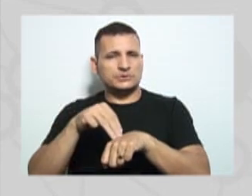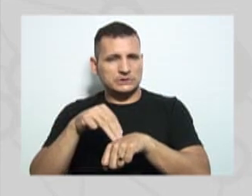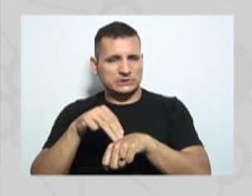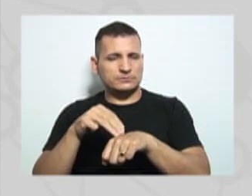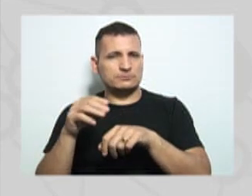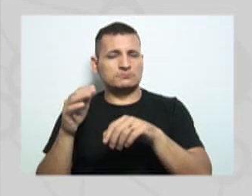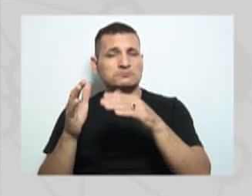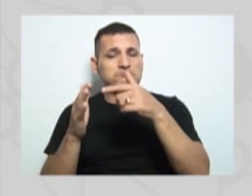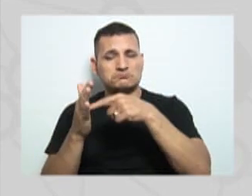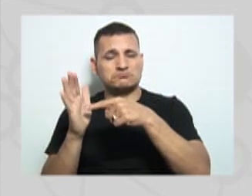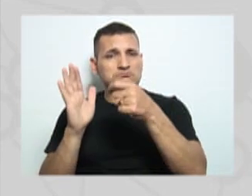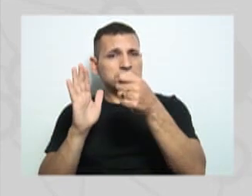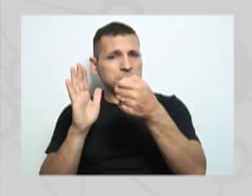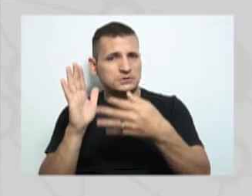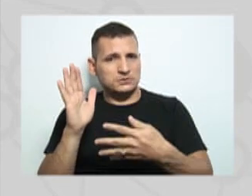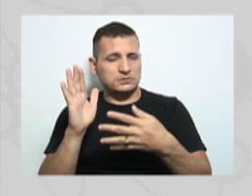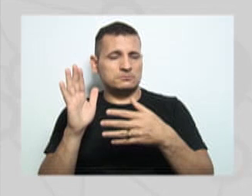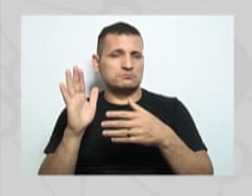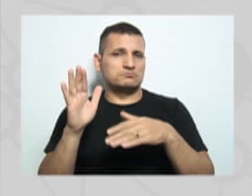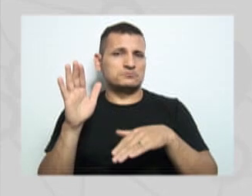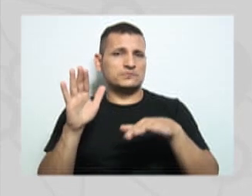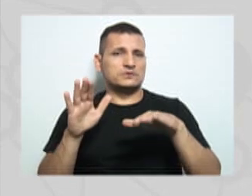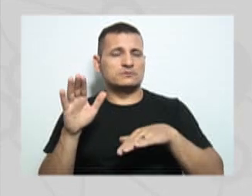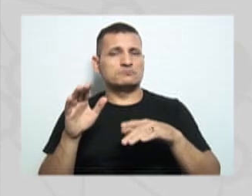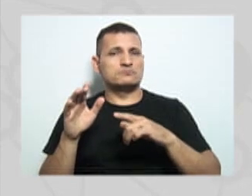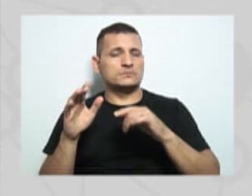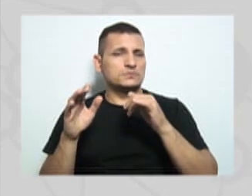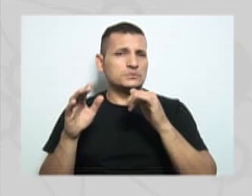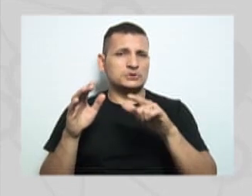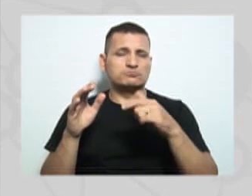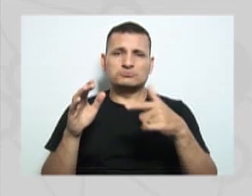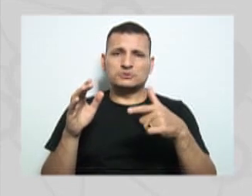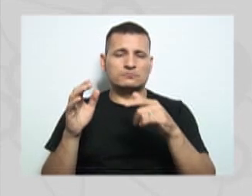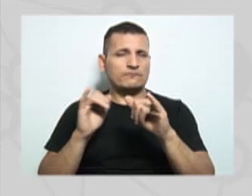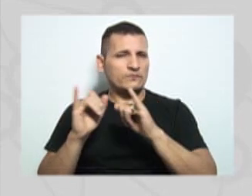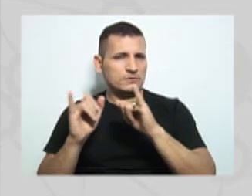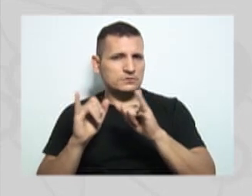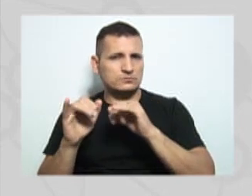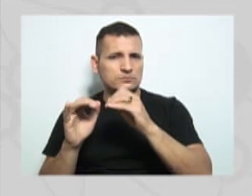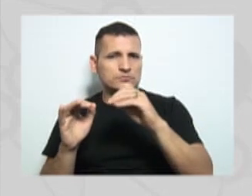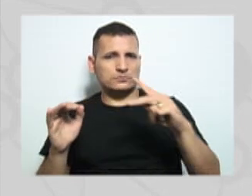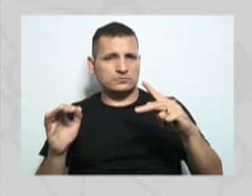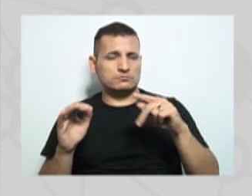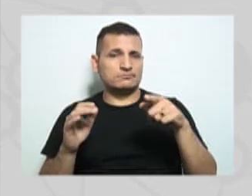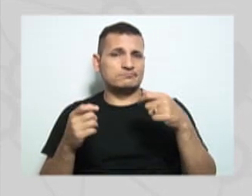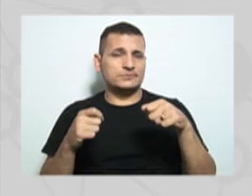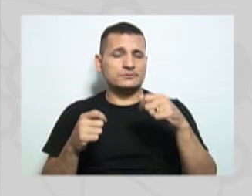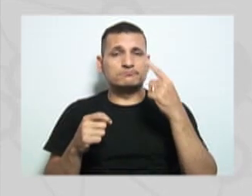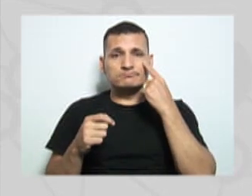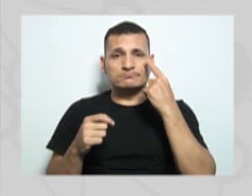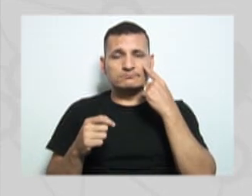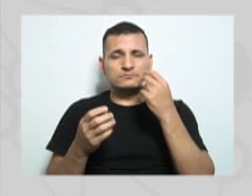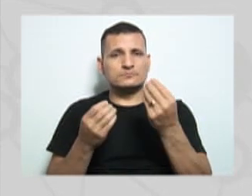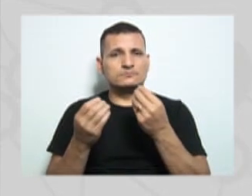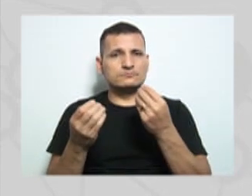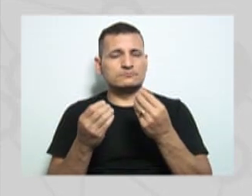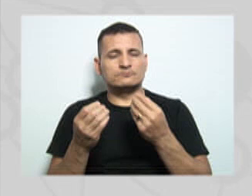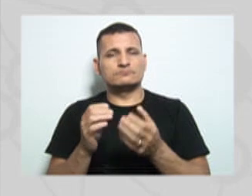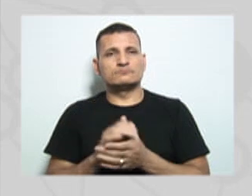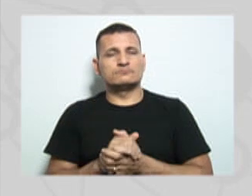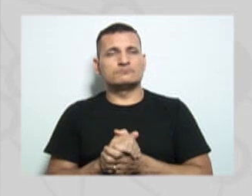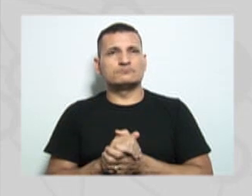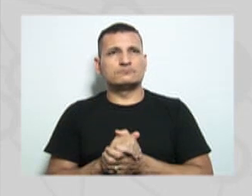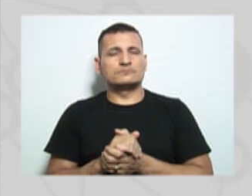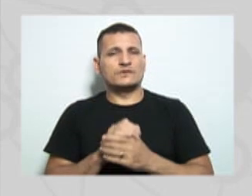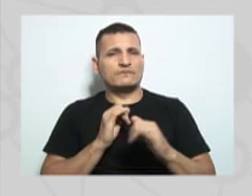tantos atos ou não tenha nenhuma informação sobre cooperativa. Então, nesse caso, deve-se buscar as informações